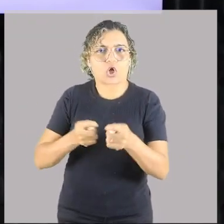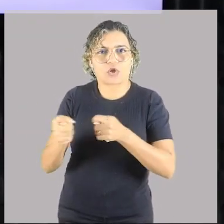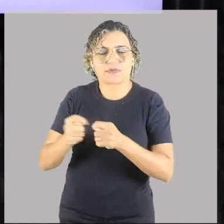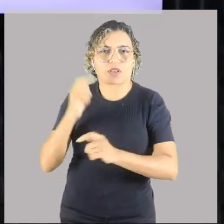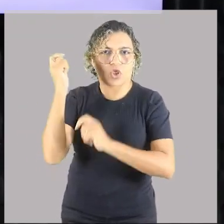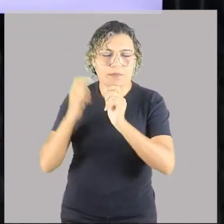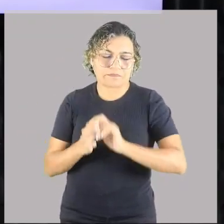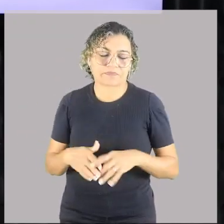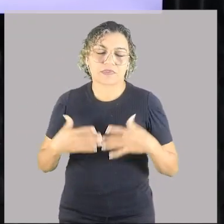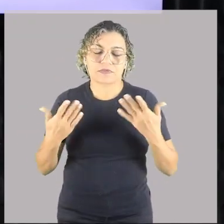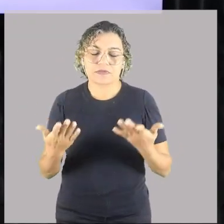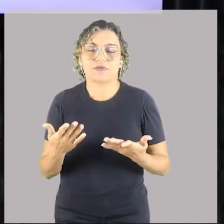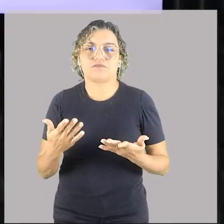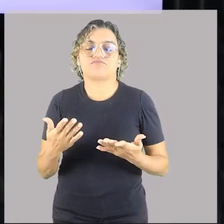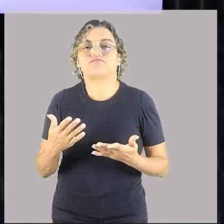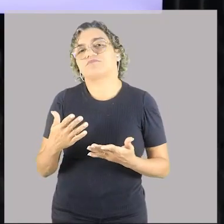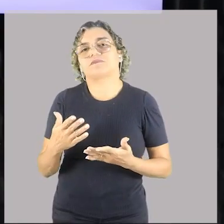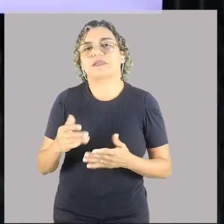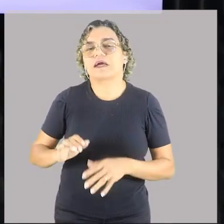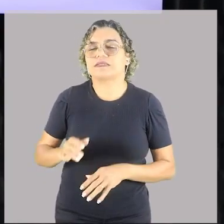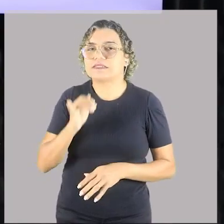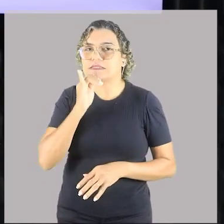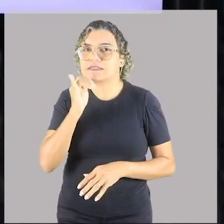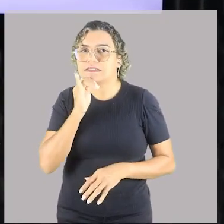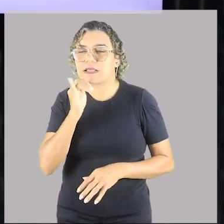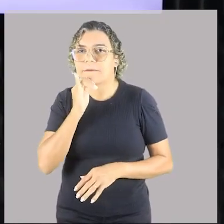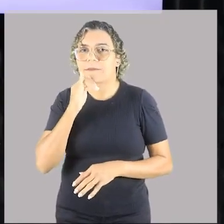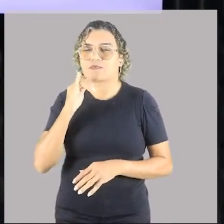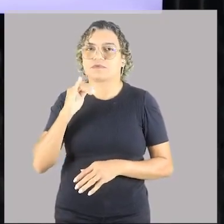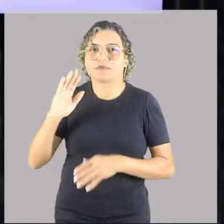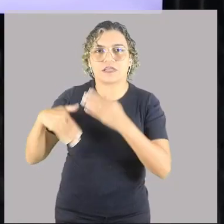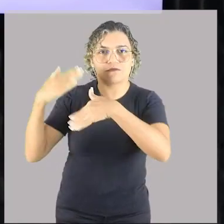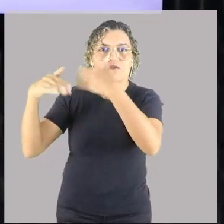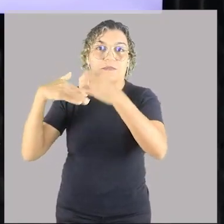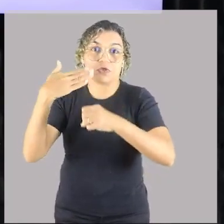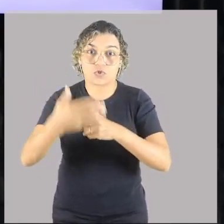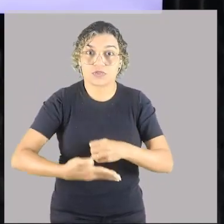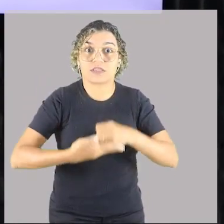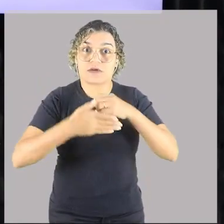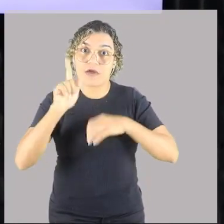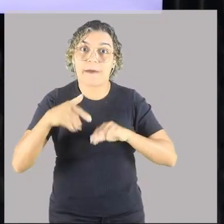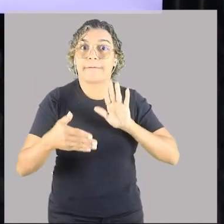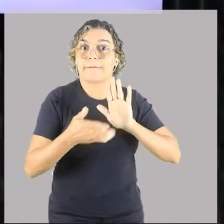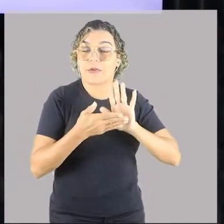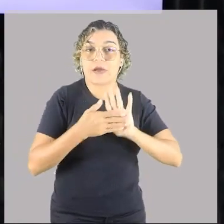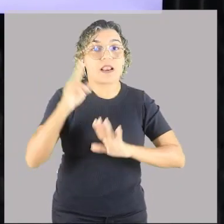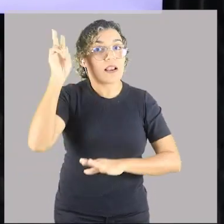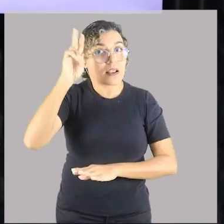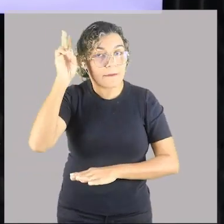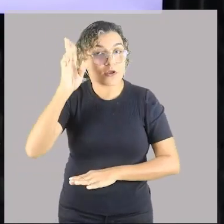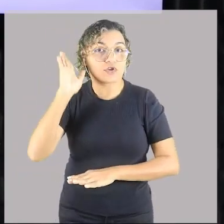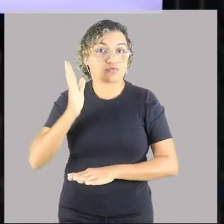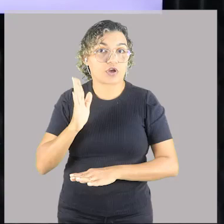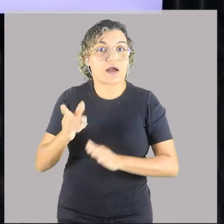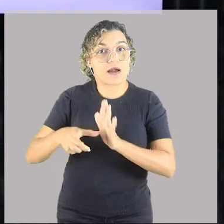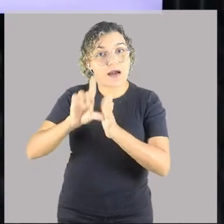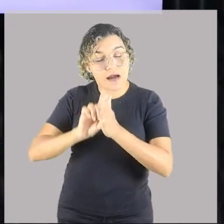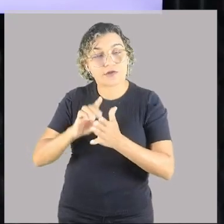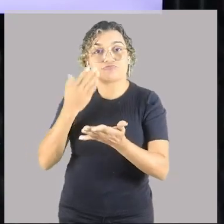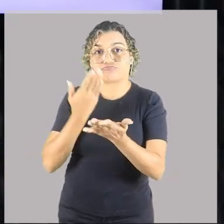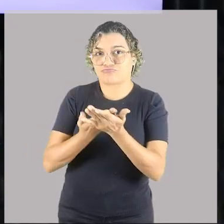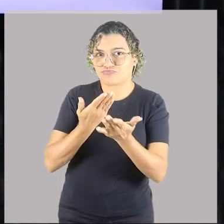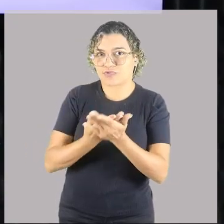A promoção de desenvolvimento sustentável é uma proposta. A gente sabe disso, lembrando que nós já abordamos, tivemos